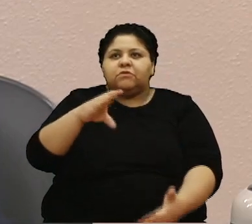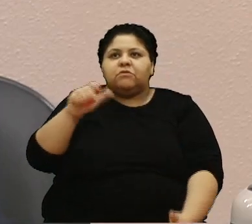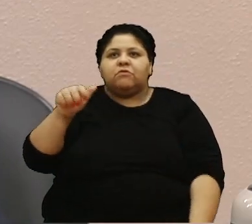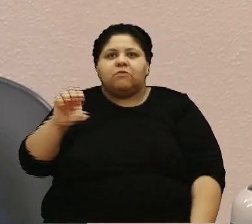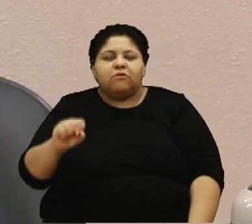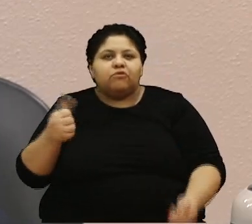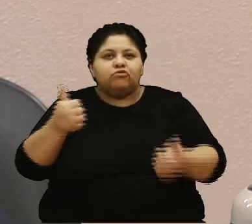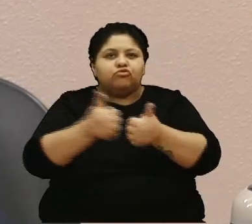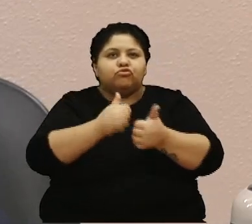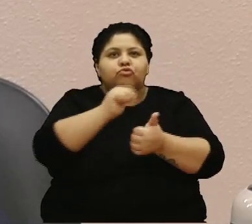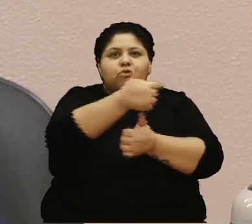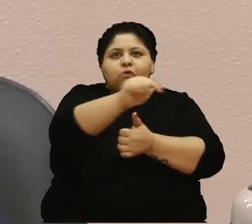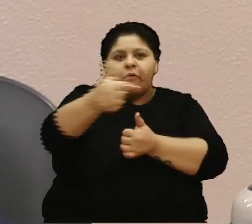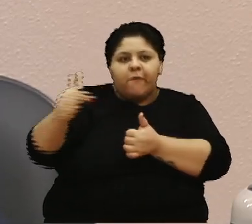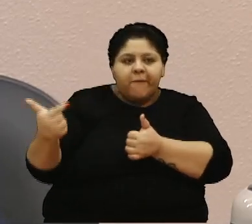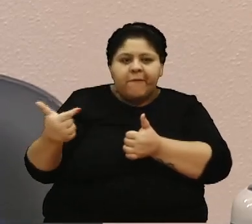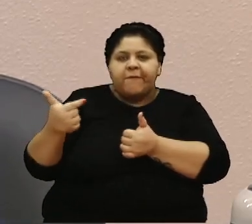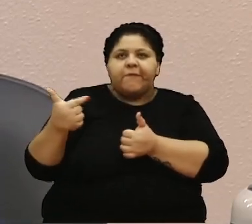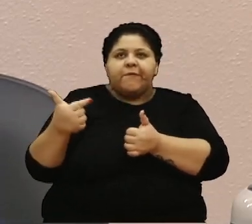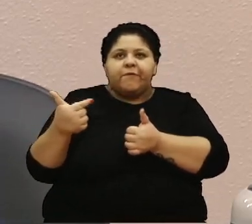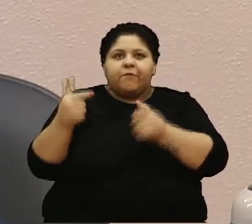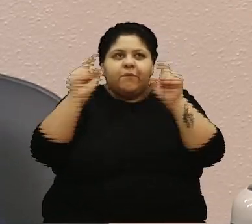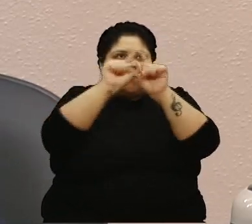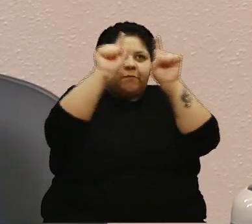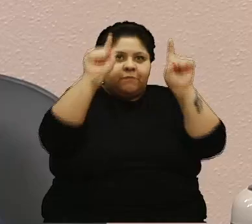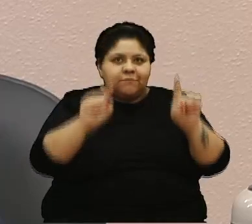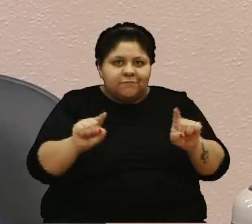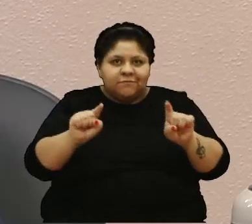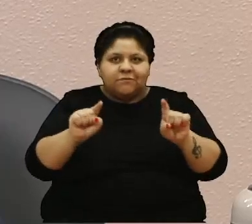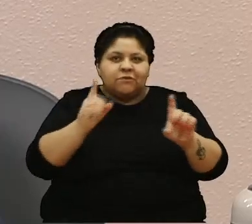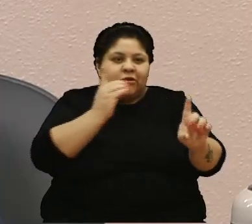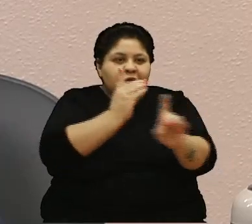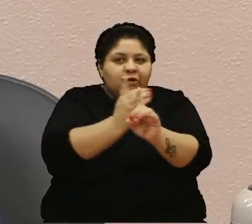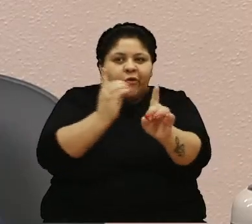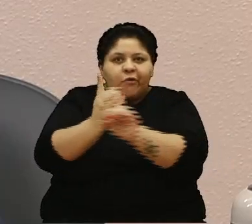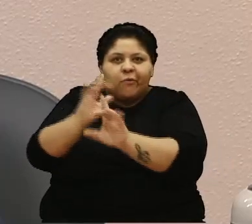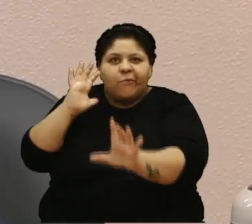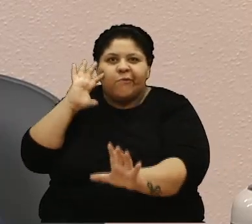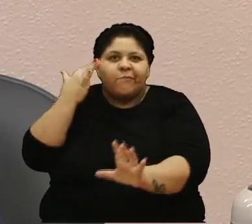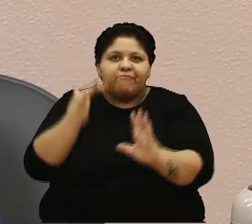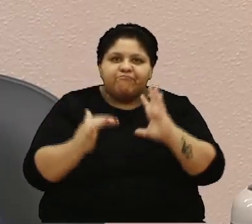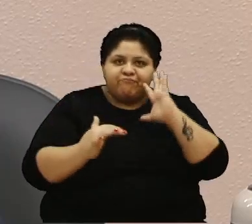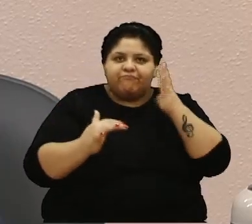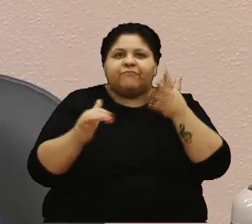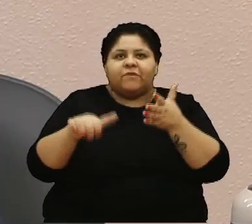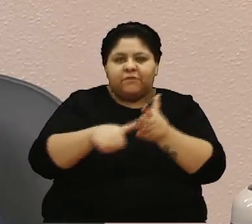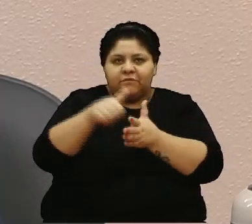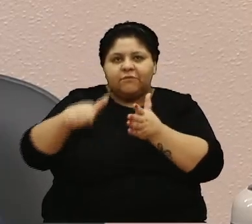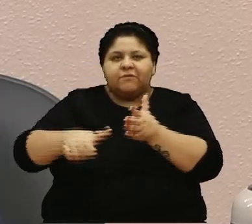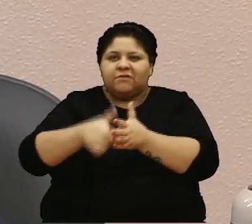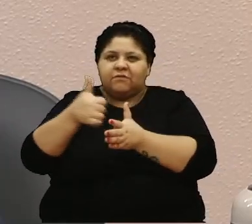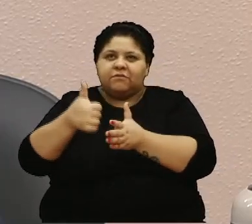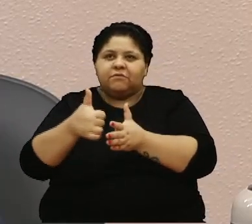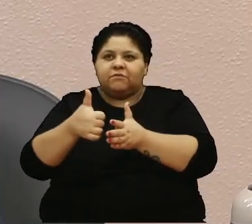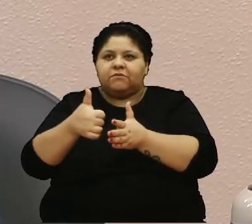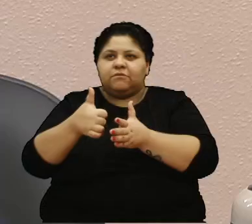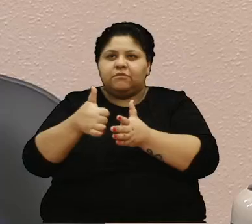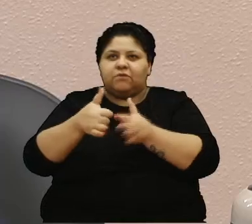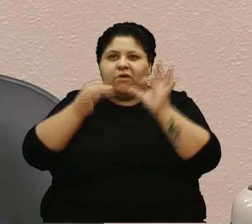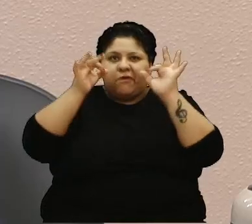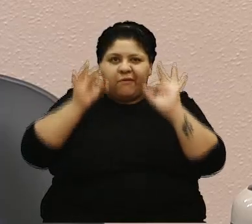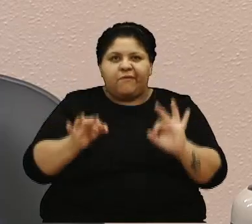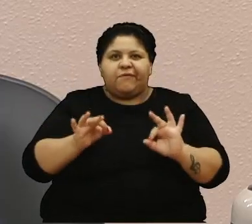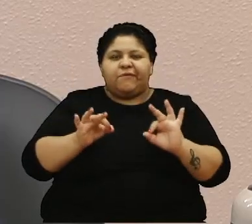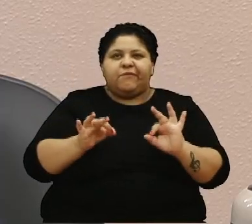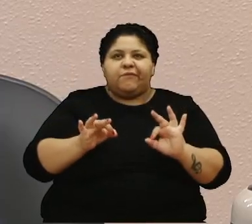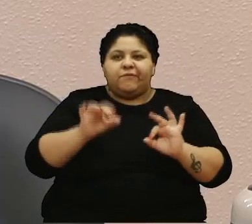com outro servidor, tentando encontrar uma alternativa para melhorar, dar um pouco mais de dignidade